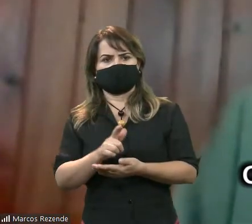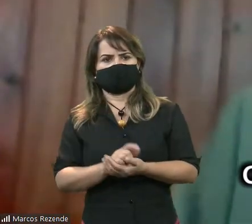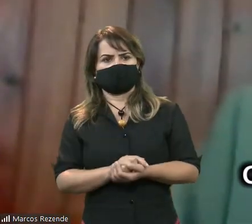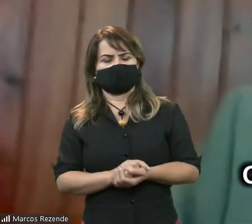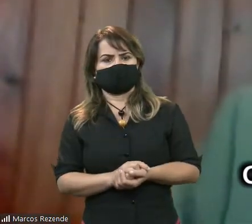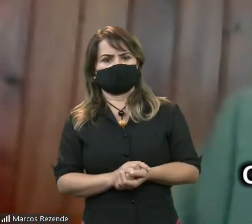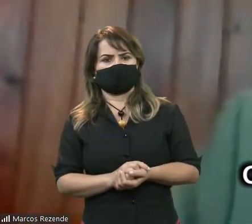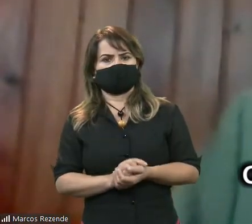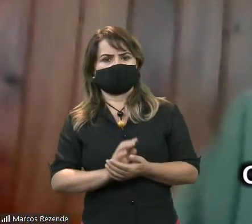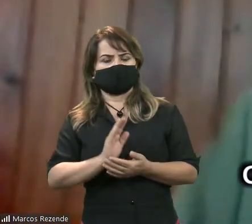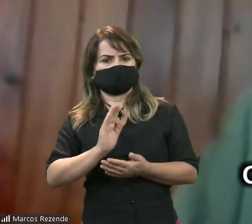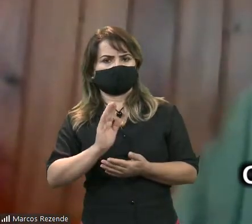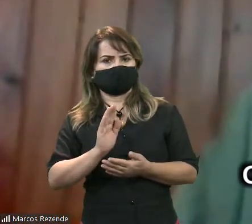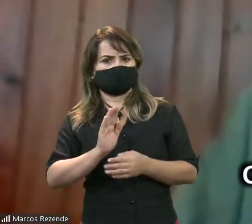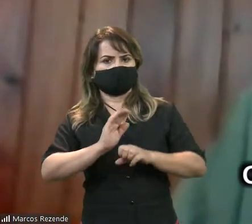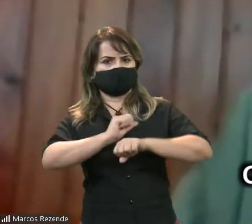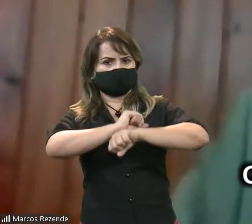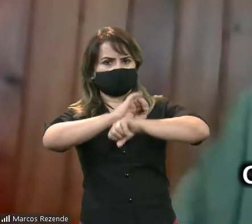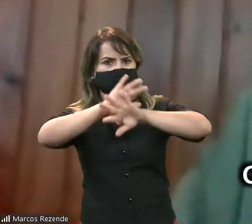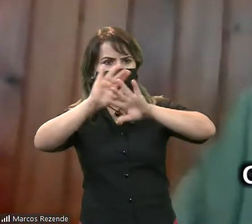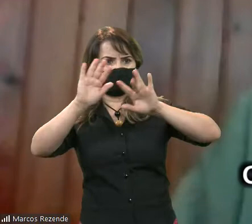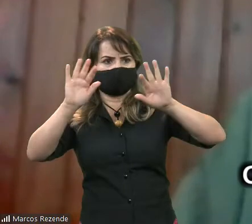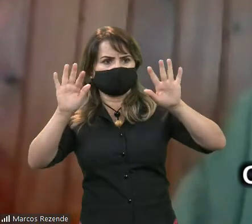só esclarecendo